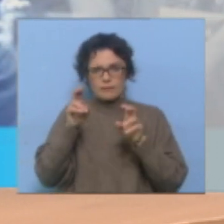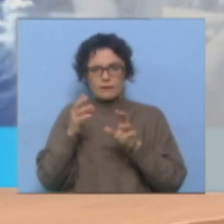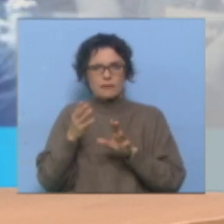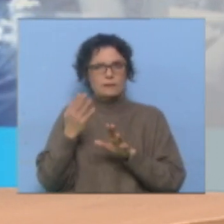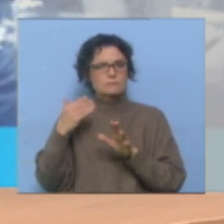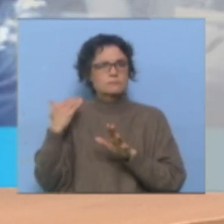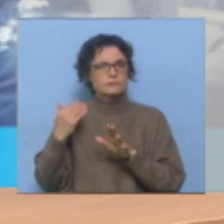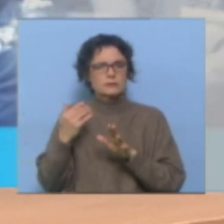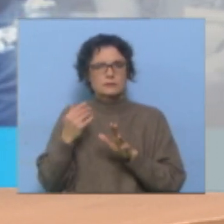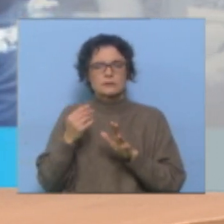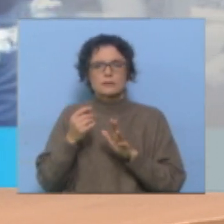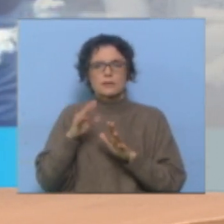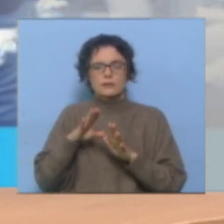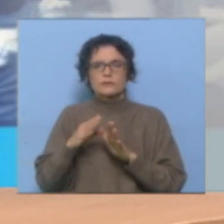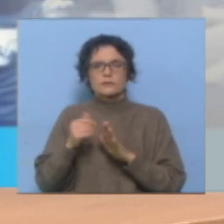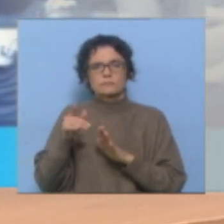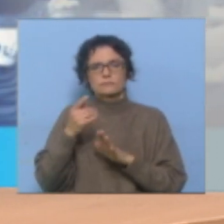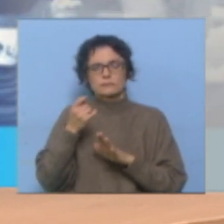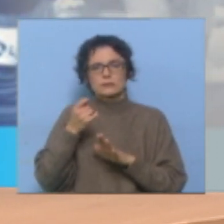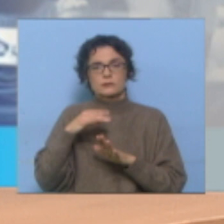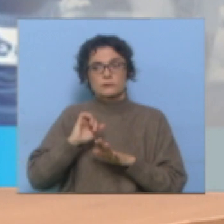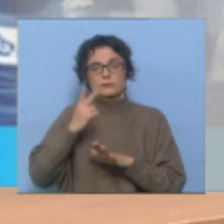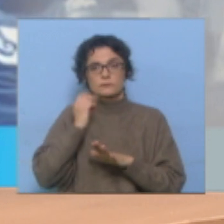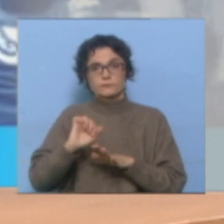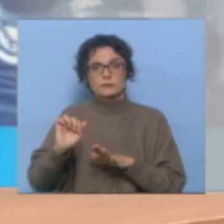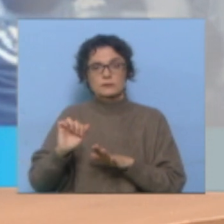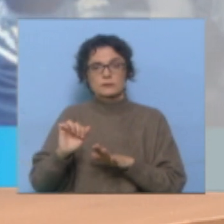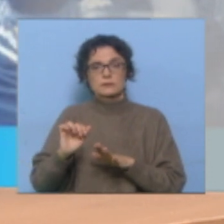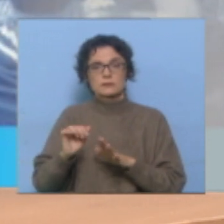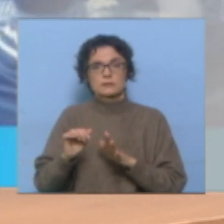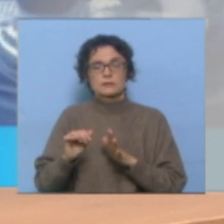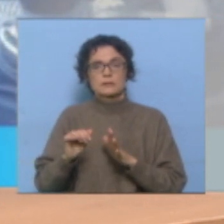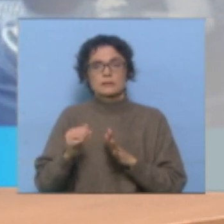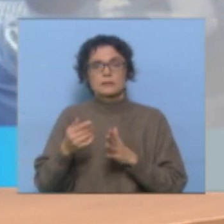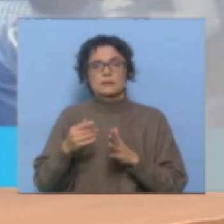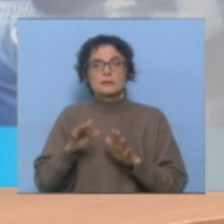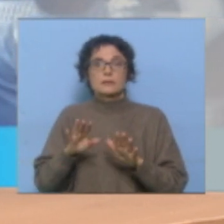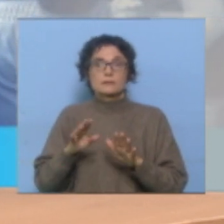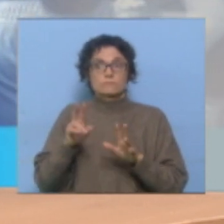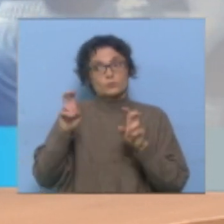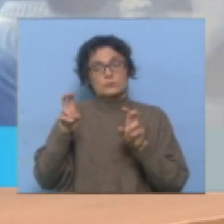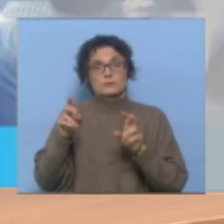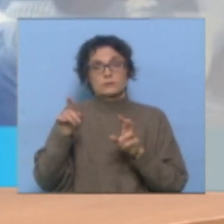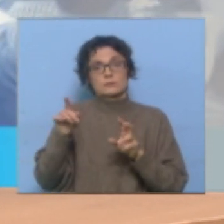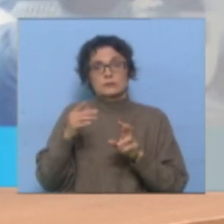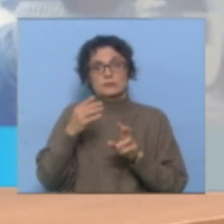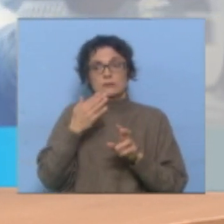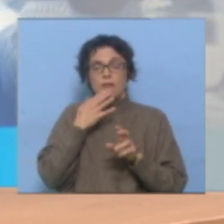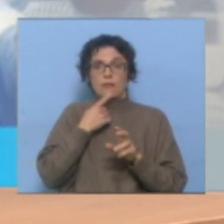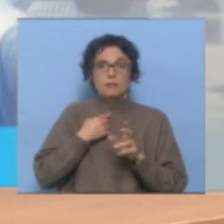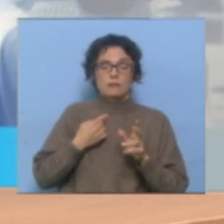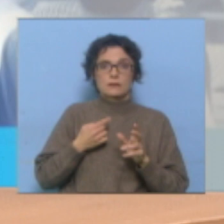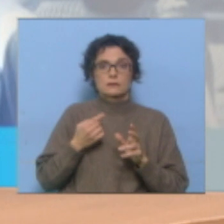um título já para a biografia. E o título que me deu a conhecer